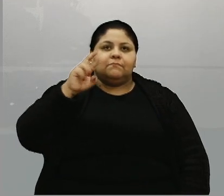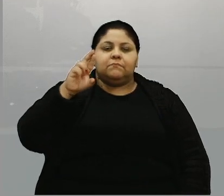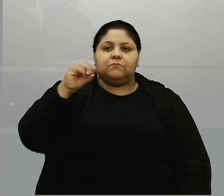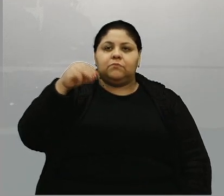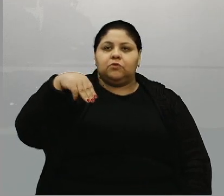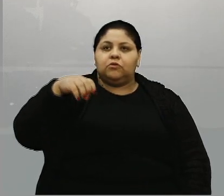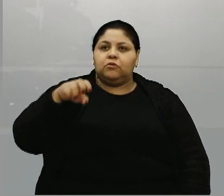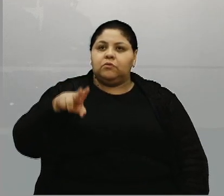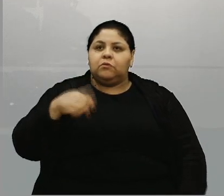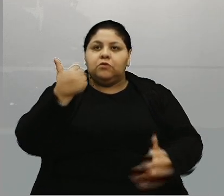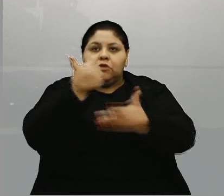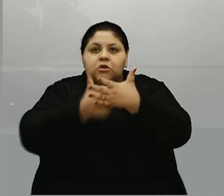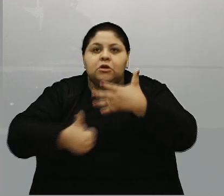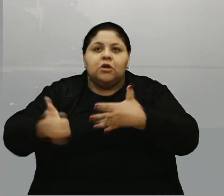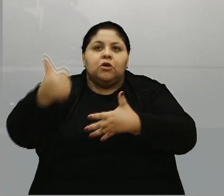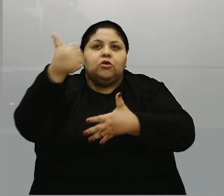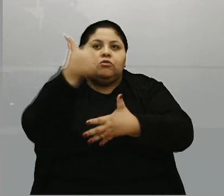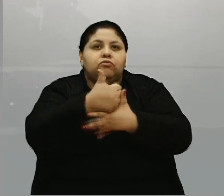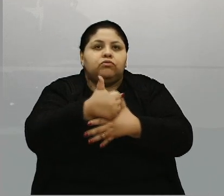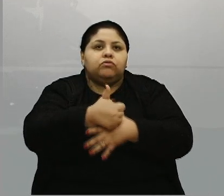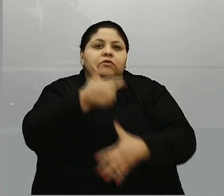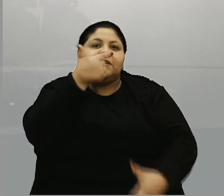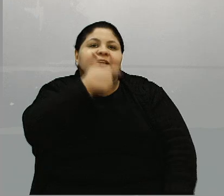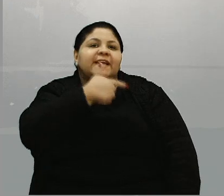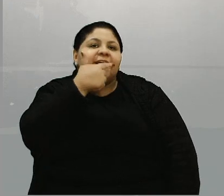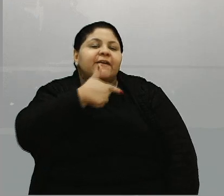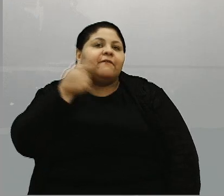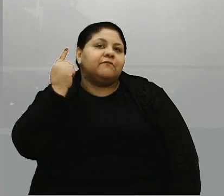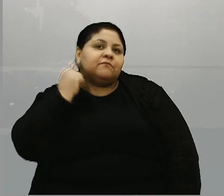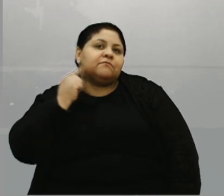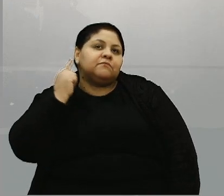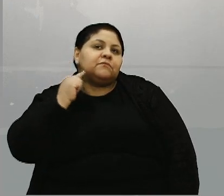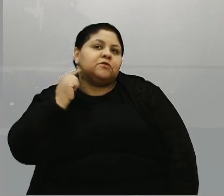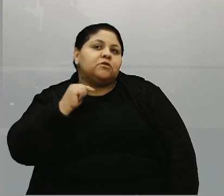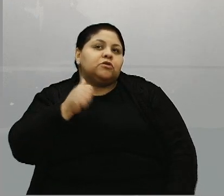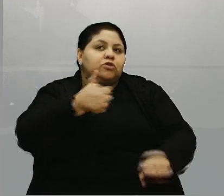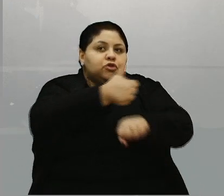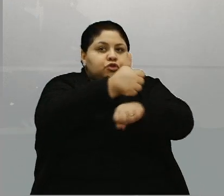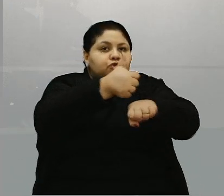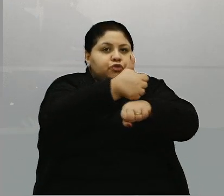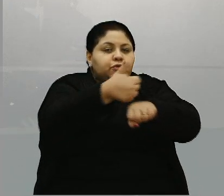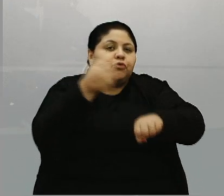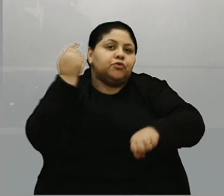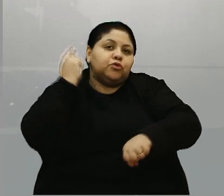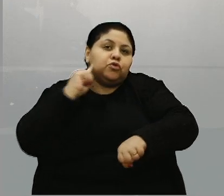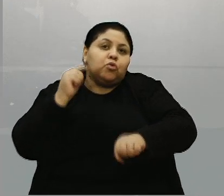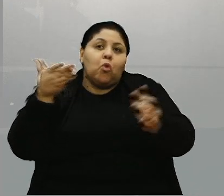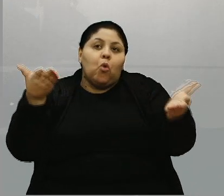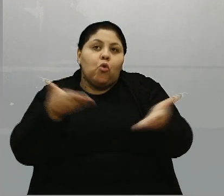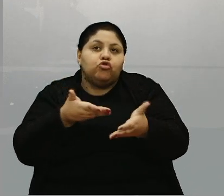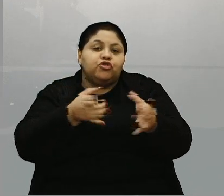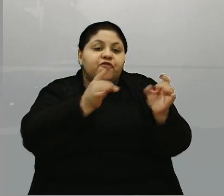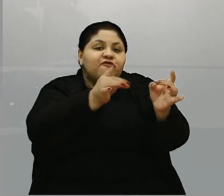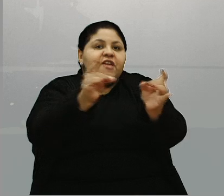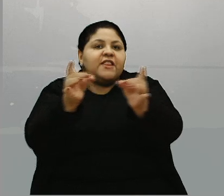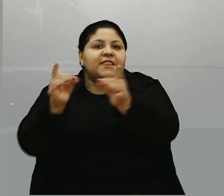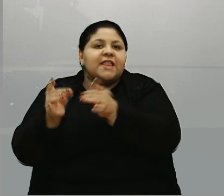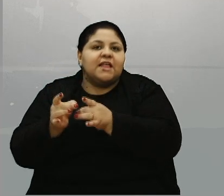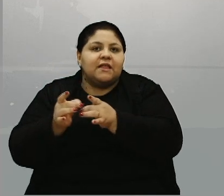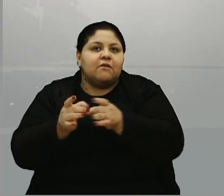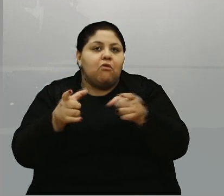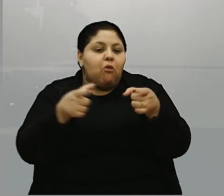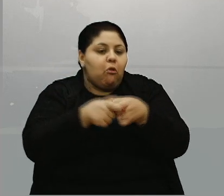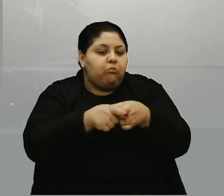prestigiando o queijo de Minas. E os produtores queijeiros de Minas hoje estão exportando. Micro e pequenos